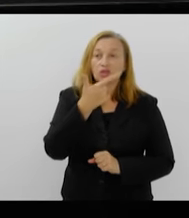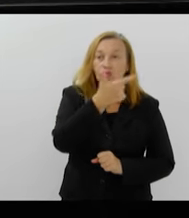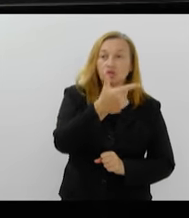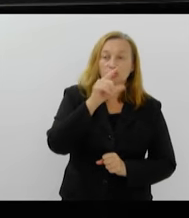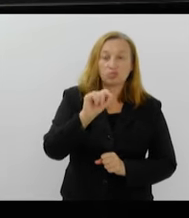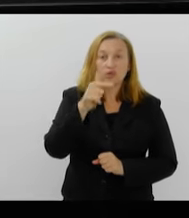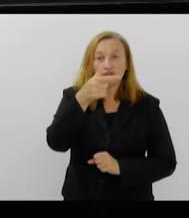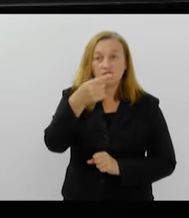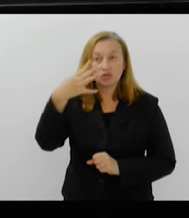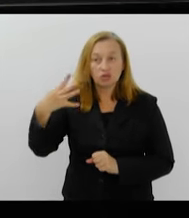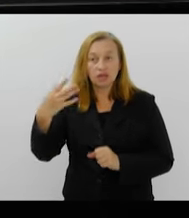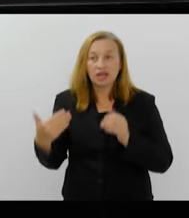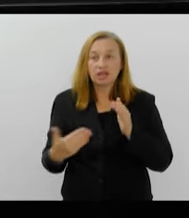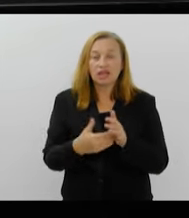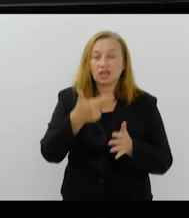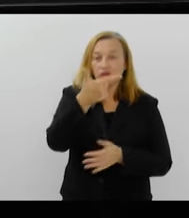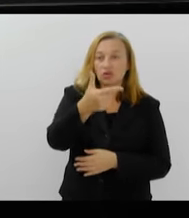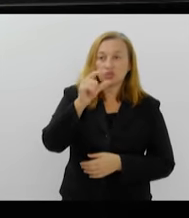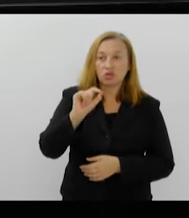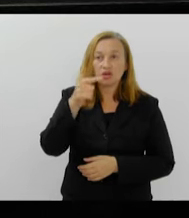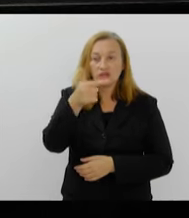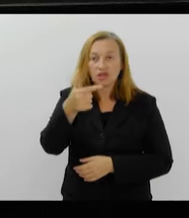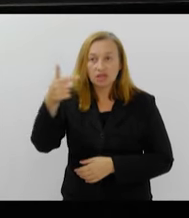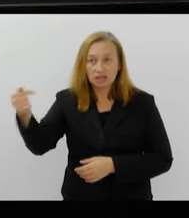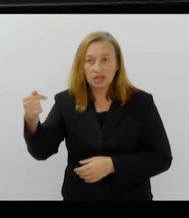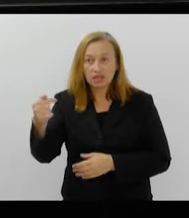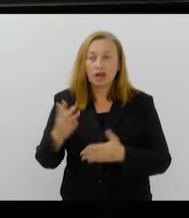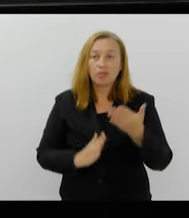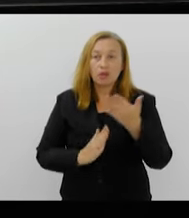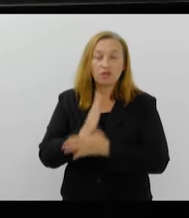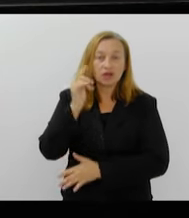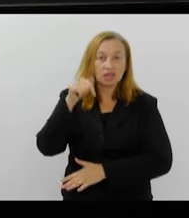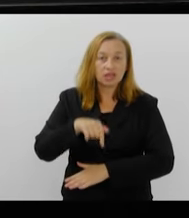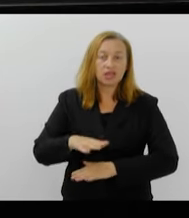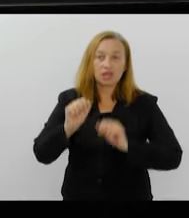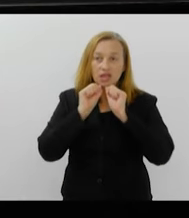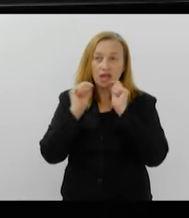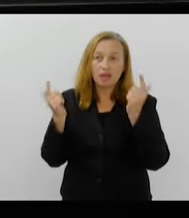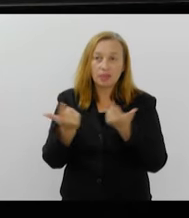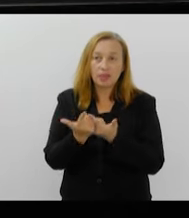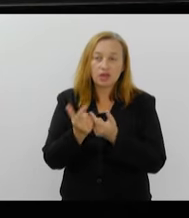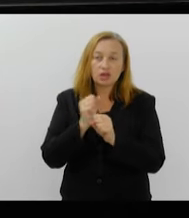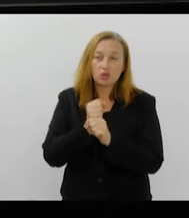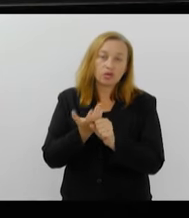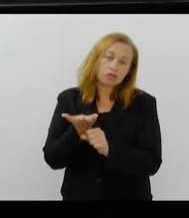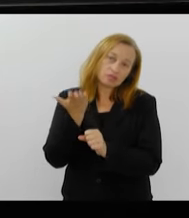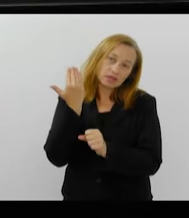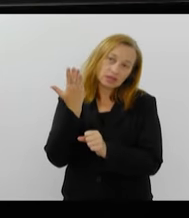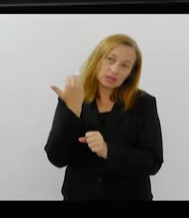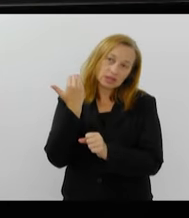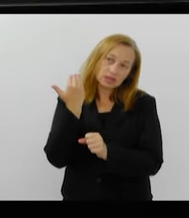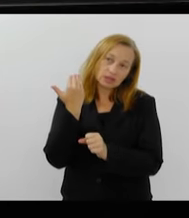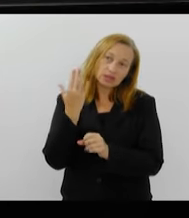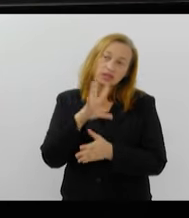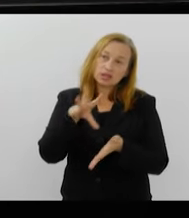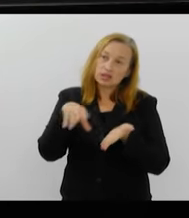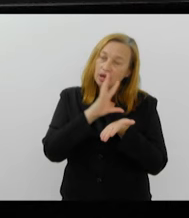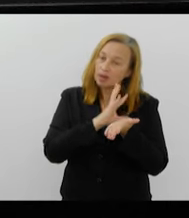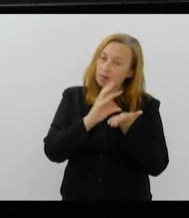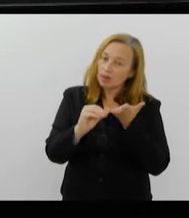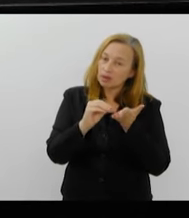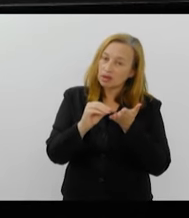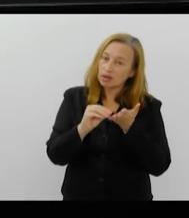2024 até 2027, aprovado aqui na Assembleia no ano passado, e que está em pauta para